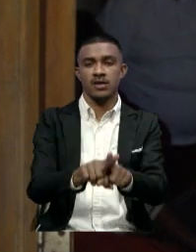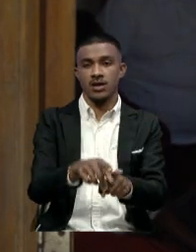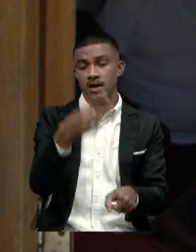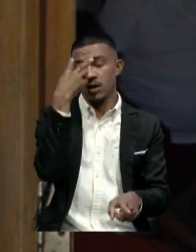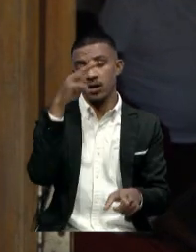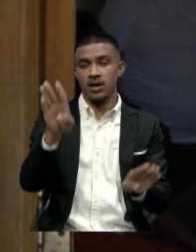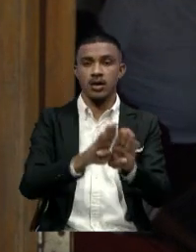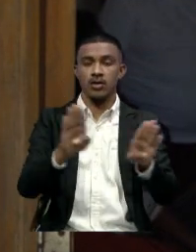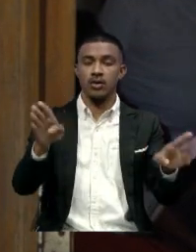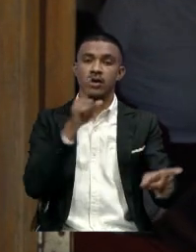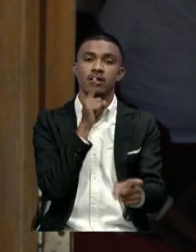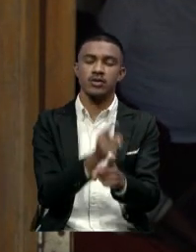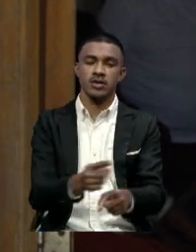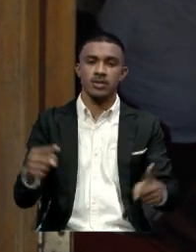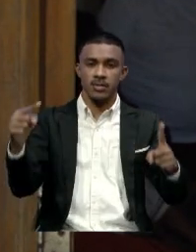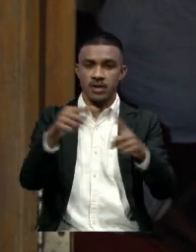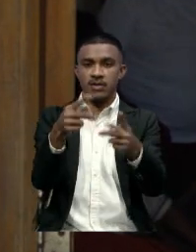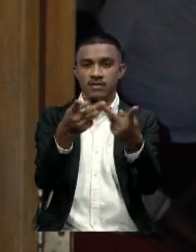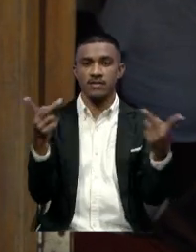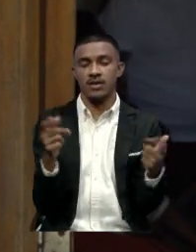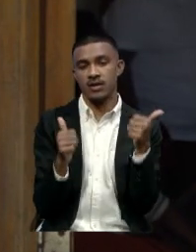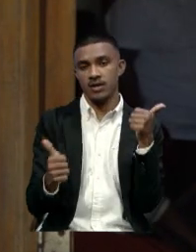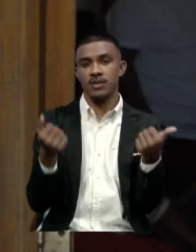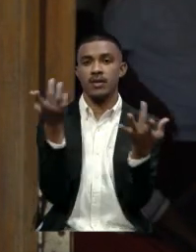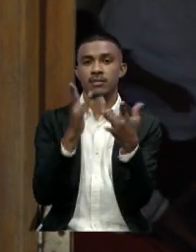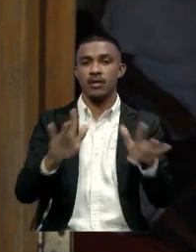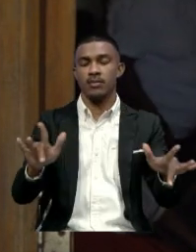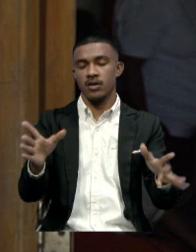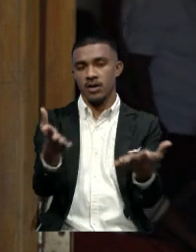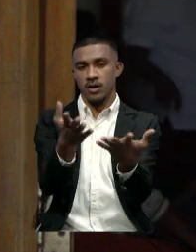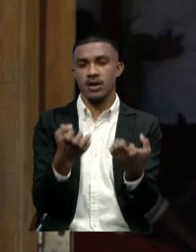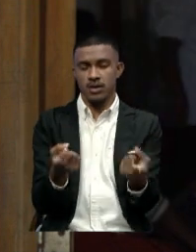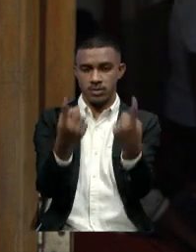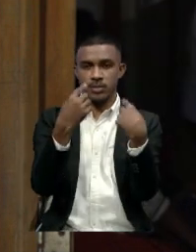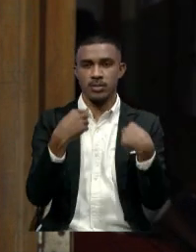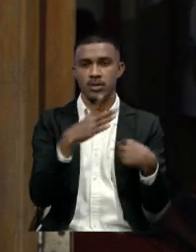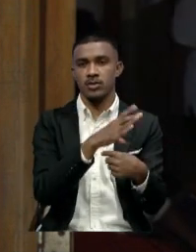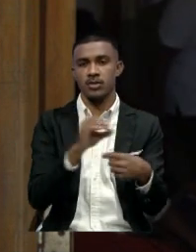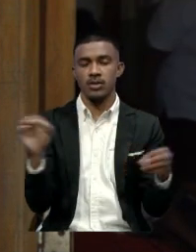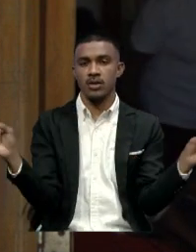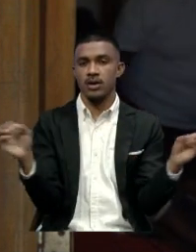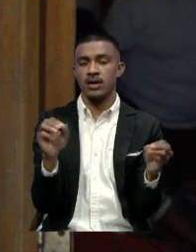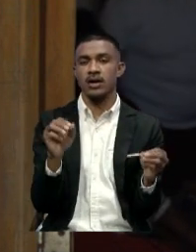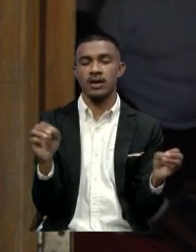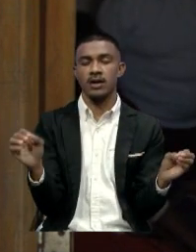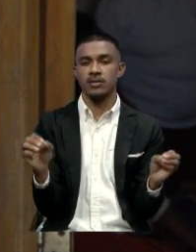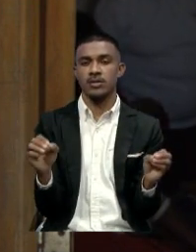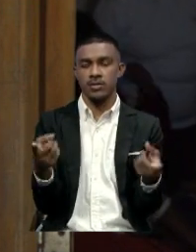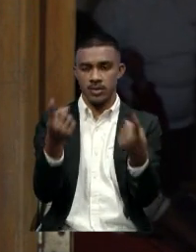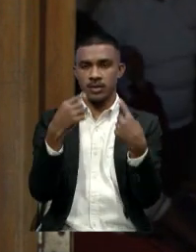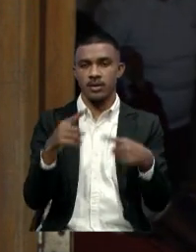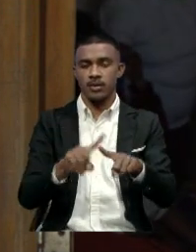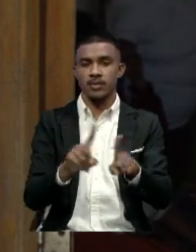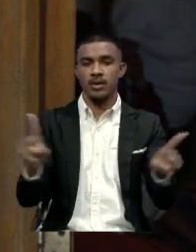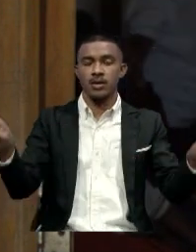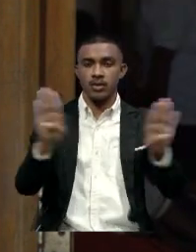lo los pa fat inne be maka mamuk atunune ni hakarak mus ne mai ni la hakarak mus ita tene ni la koi Meskipun lokal in general mentah